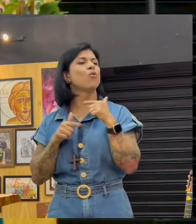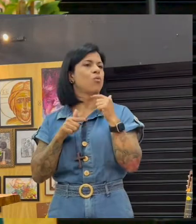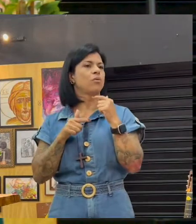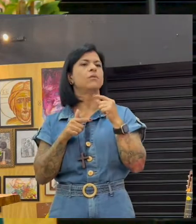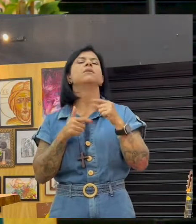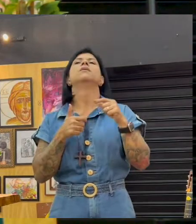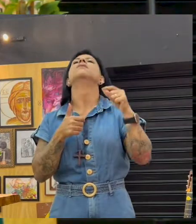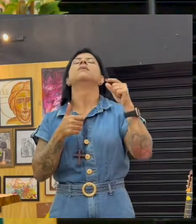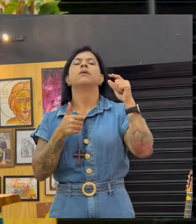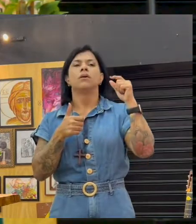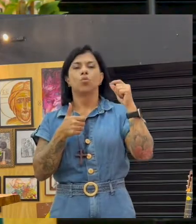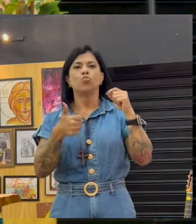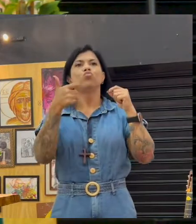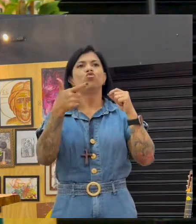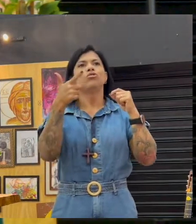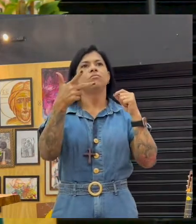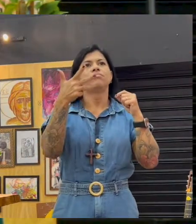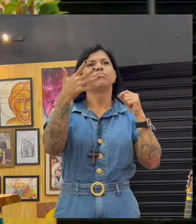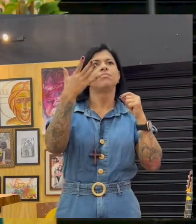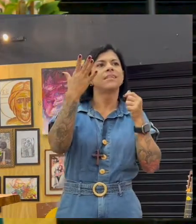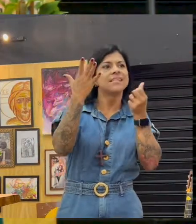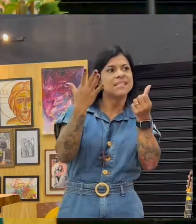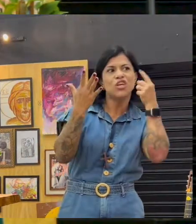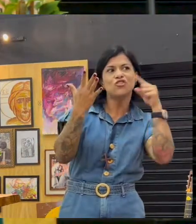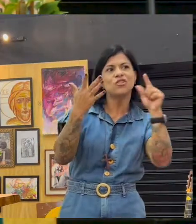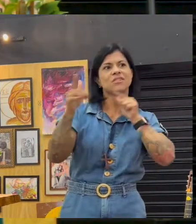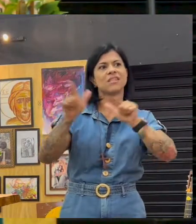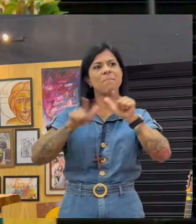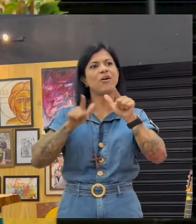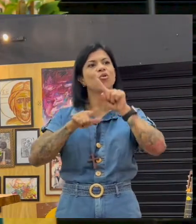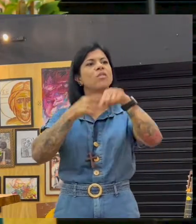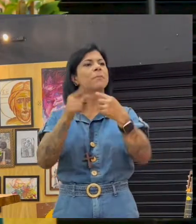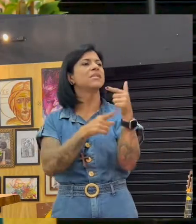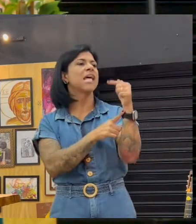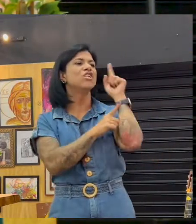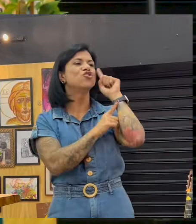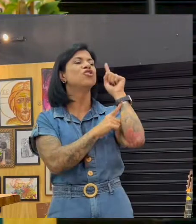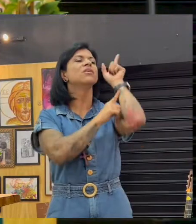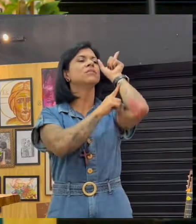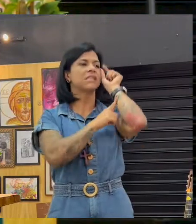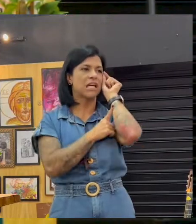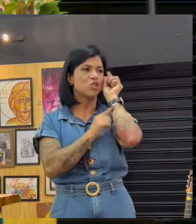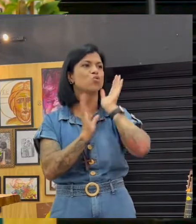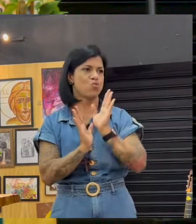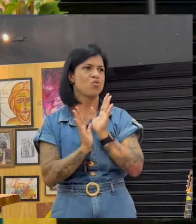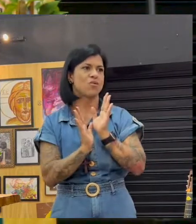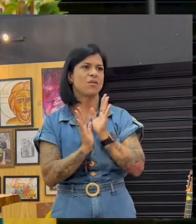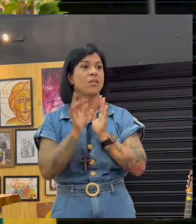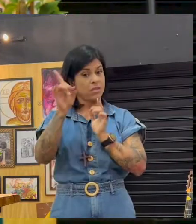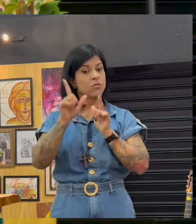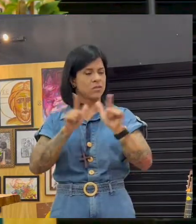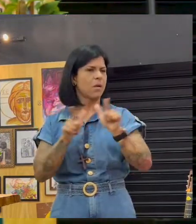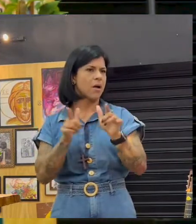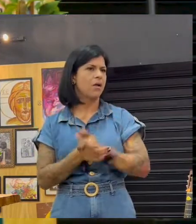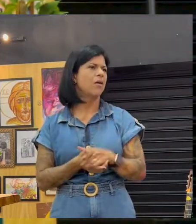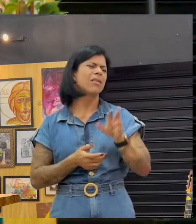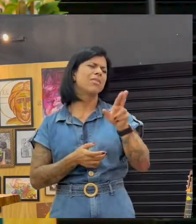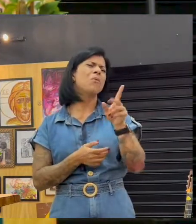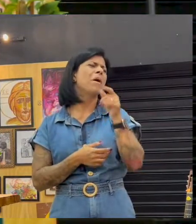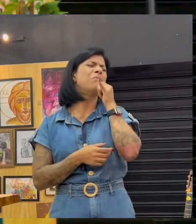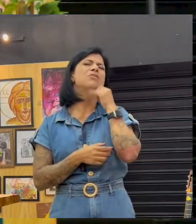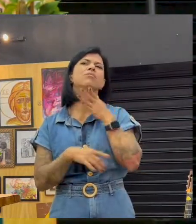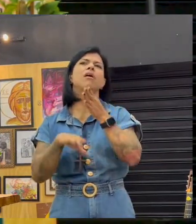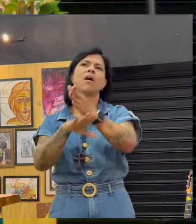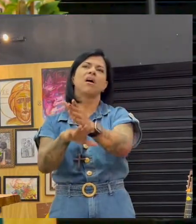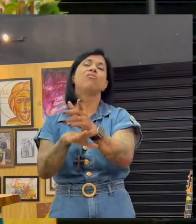também, mas ele trabalhou. Então você precisa entender isso. Que o trabalho não é aquele lugar que você está lá, de novo,